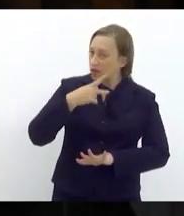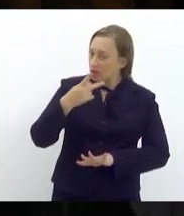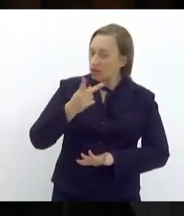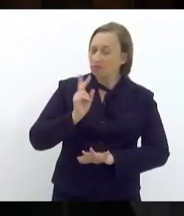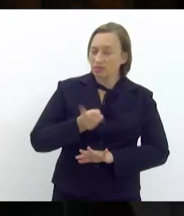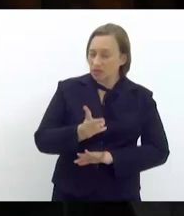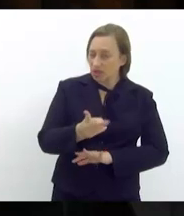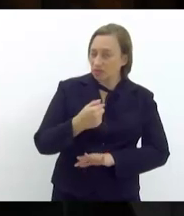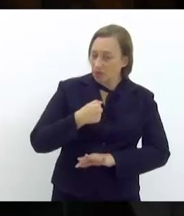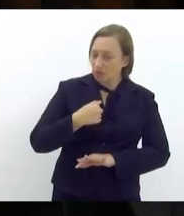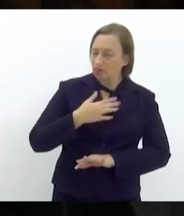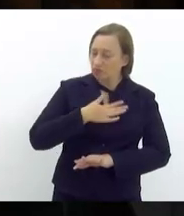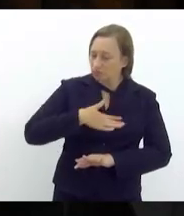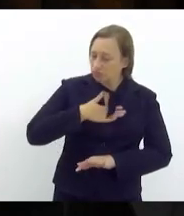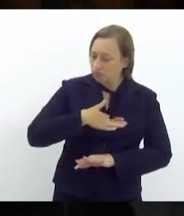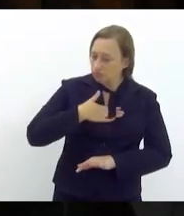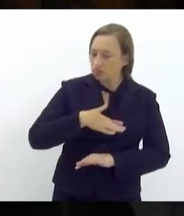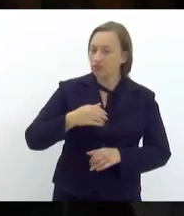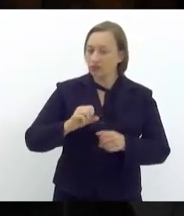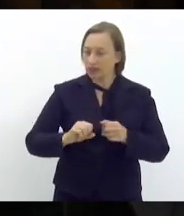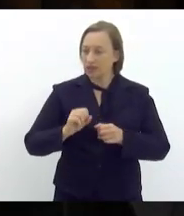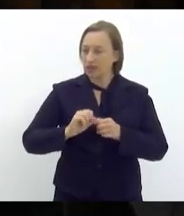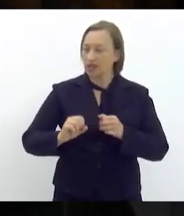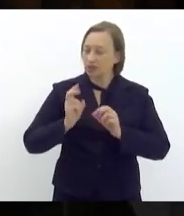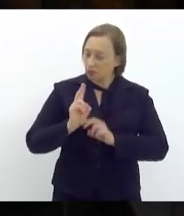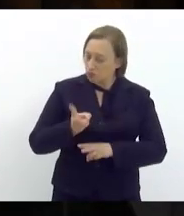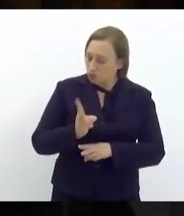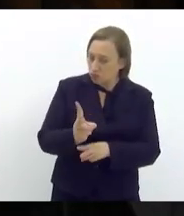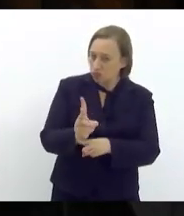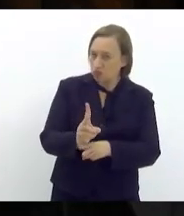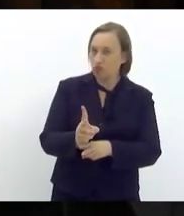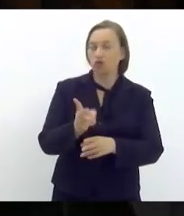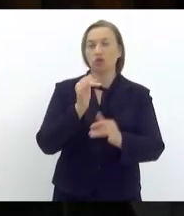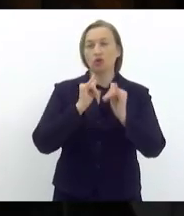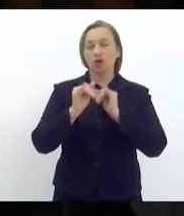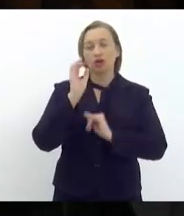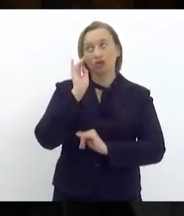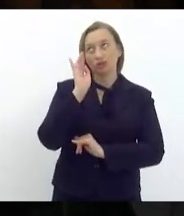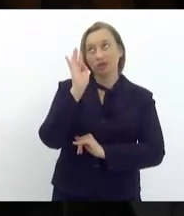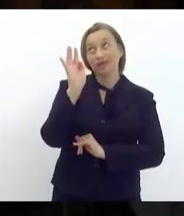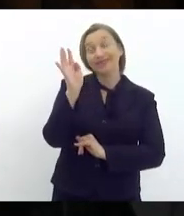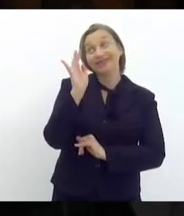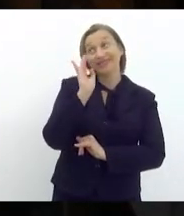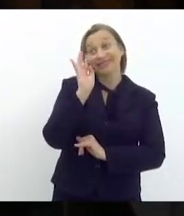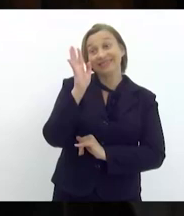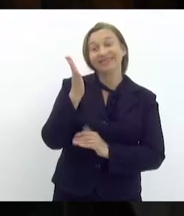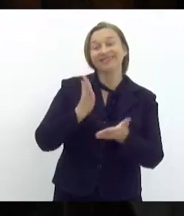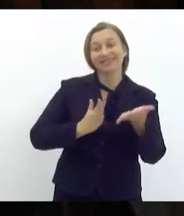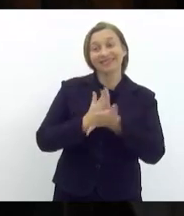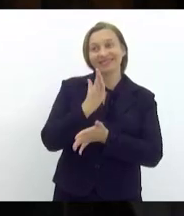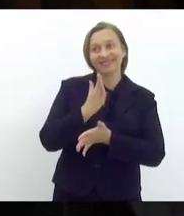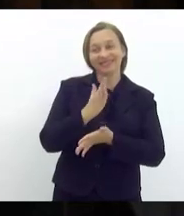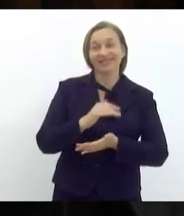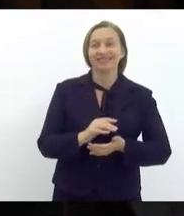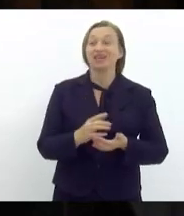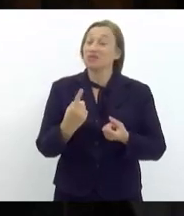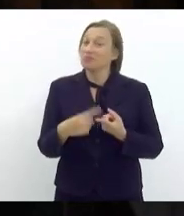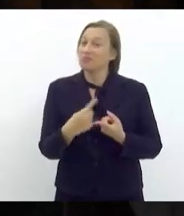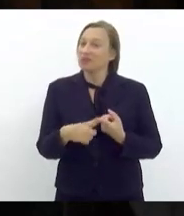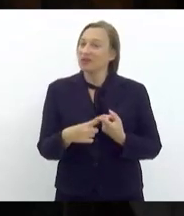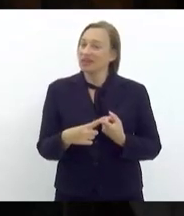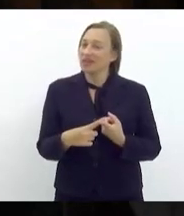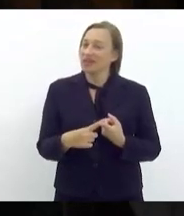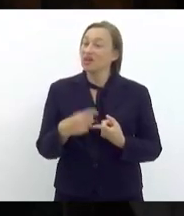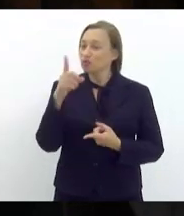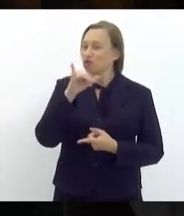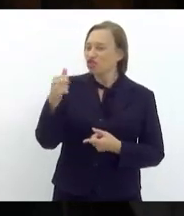e continuarei a fazer sem ter a esperança evidentemente de ser aprovado até porque o